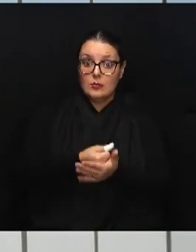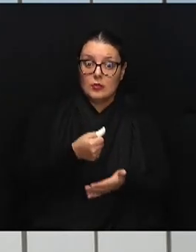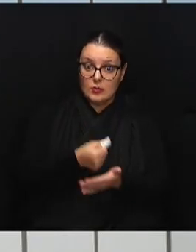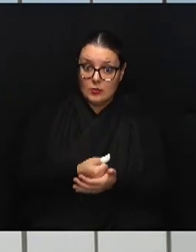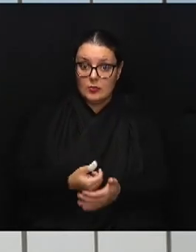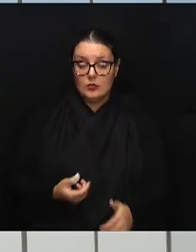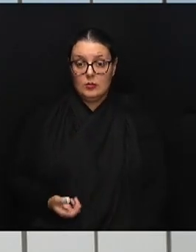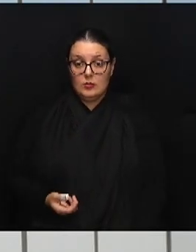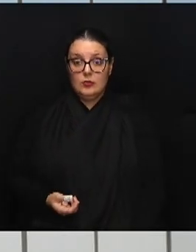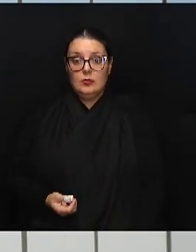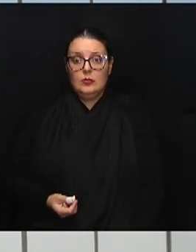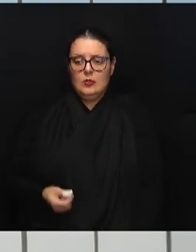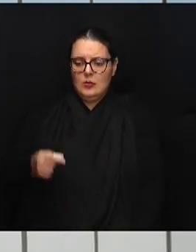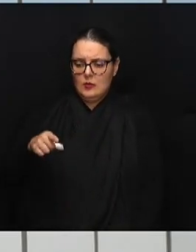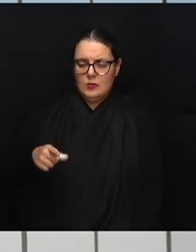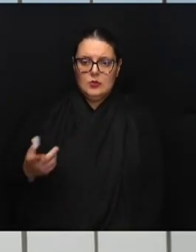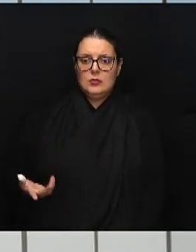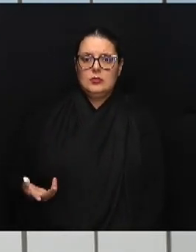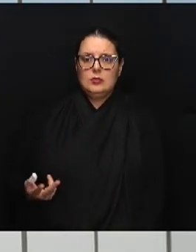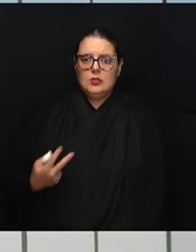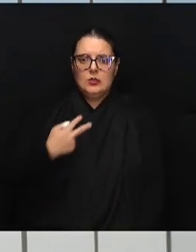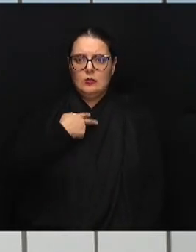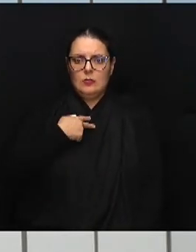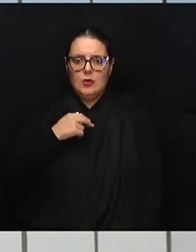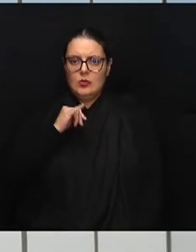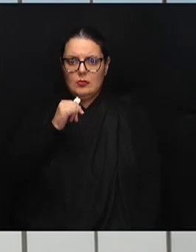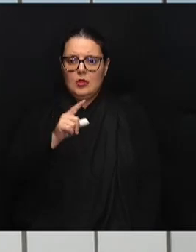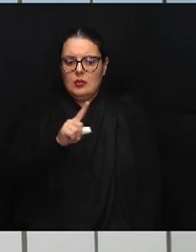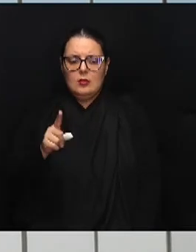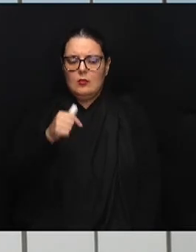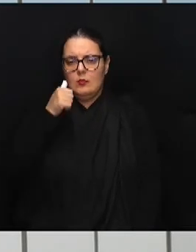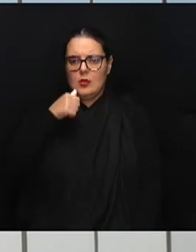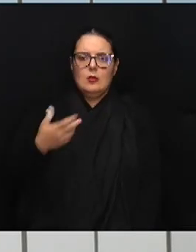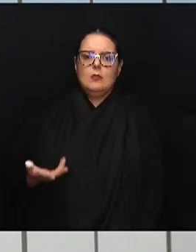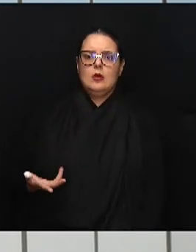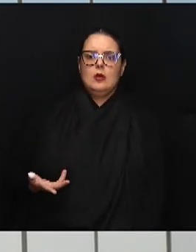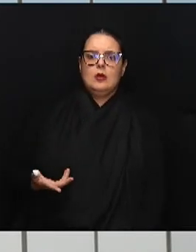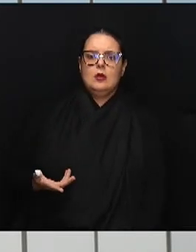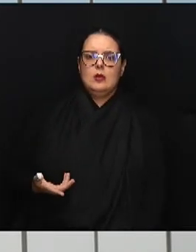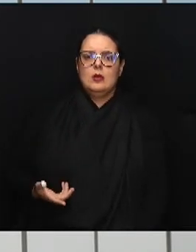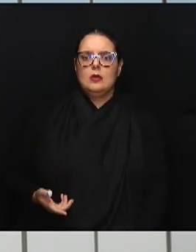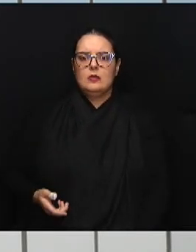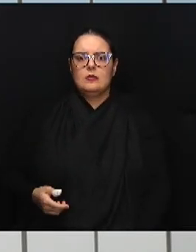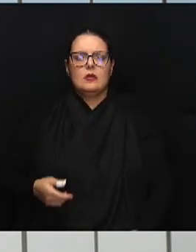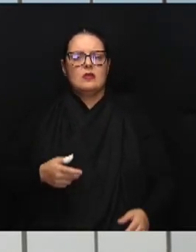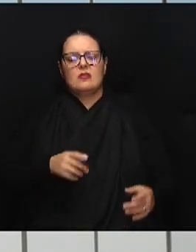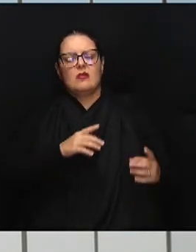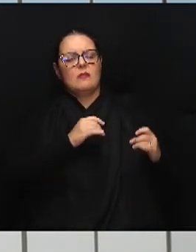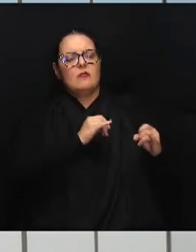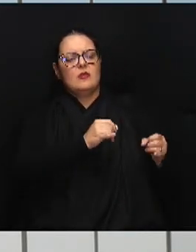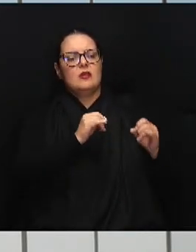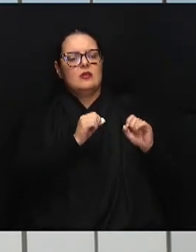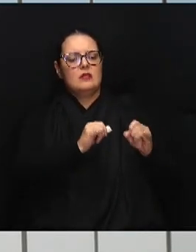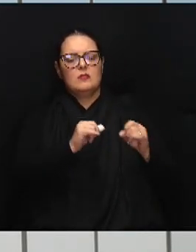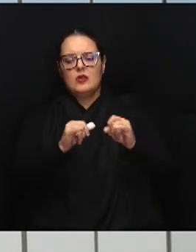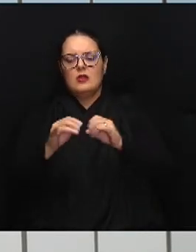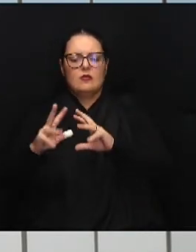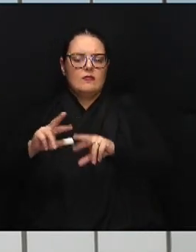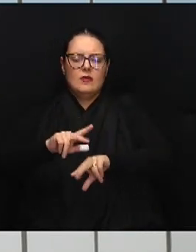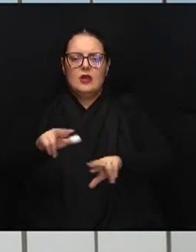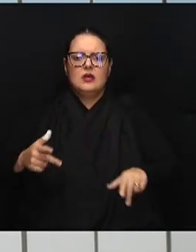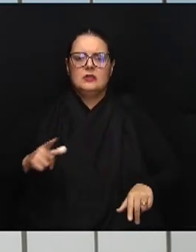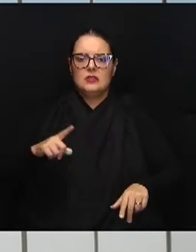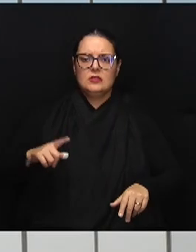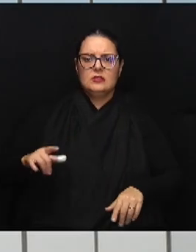de você não pode dizer não para nenhuma mulher, você tem que pegar várias, né? Você tem que ter um caso, né?